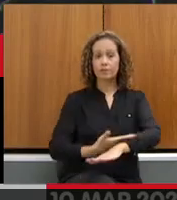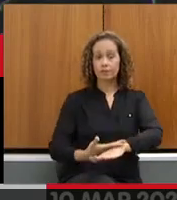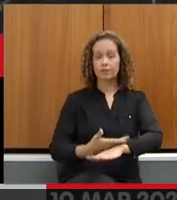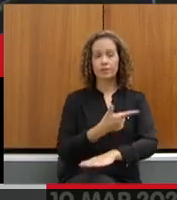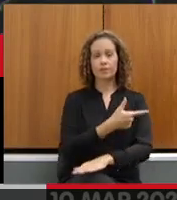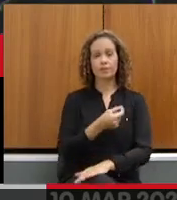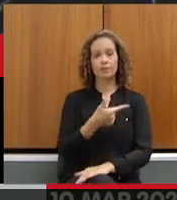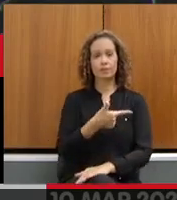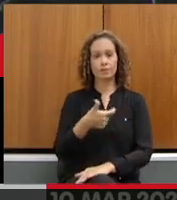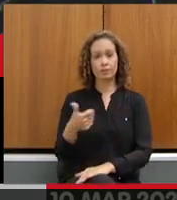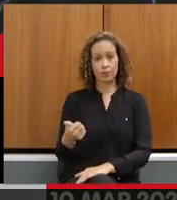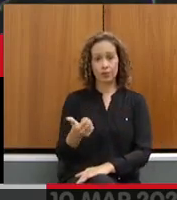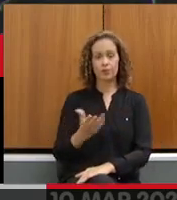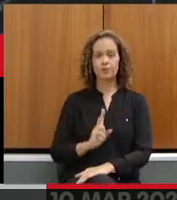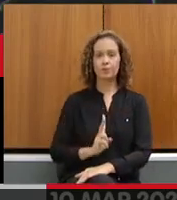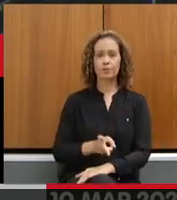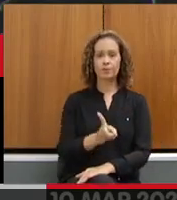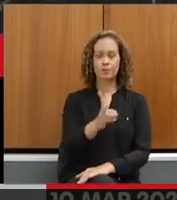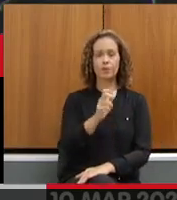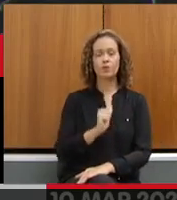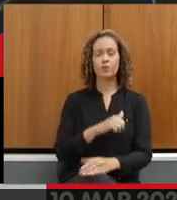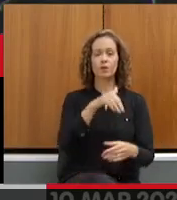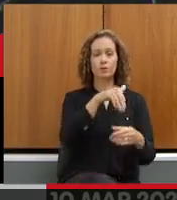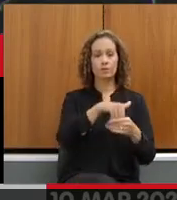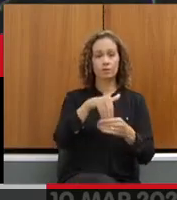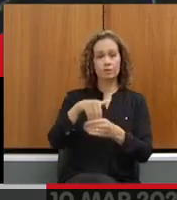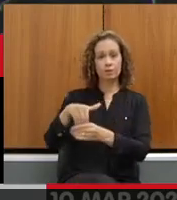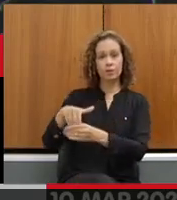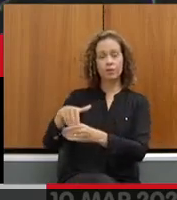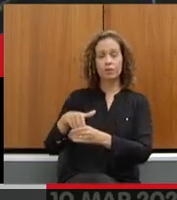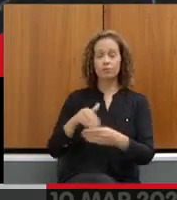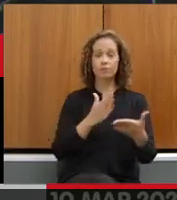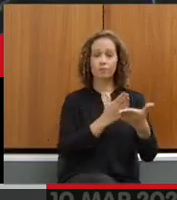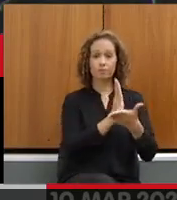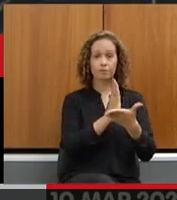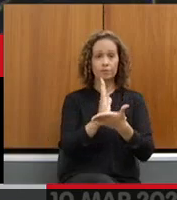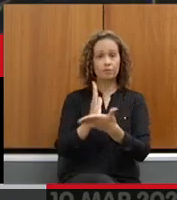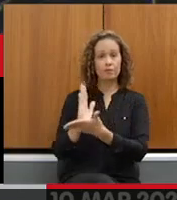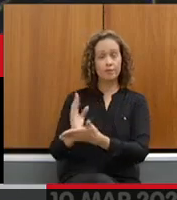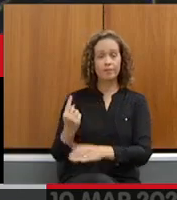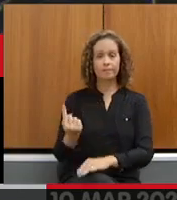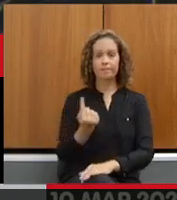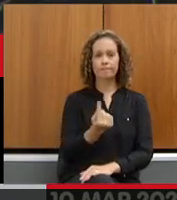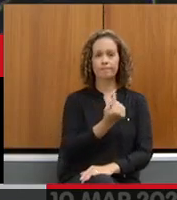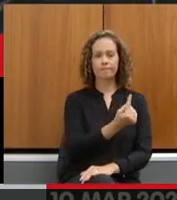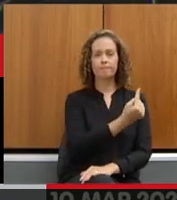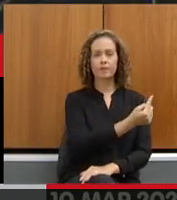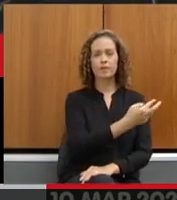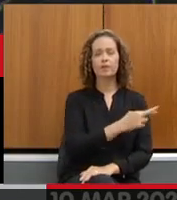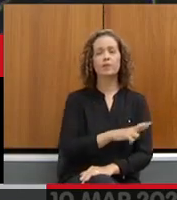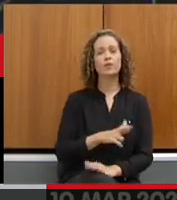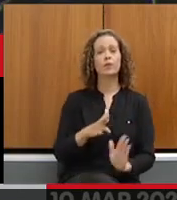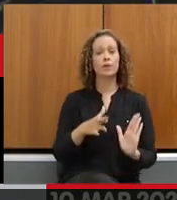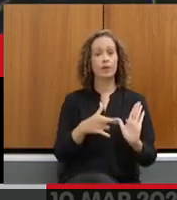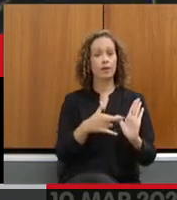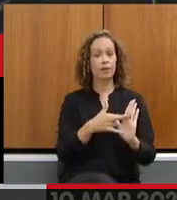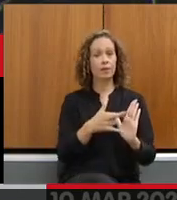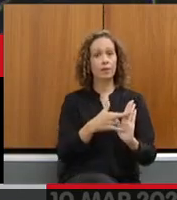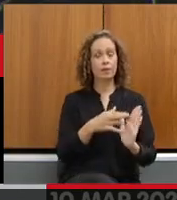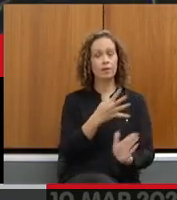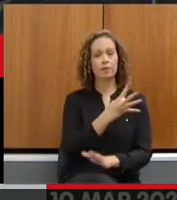a seguir São submetidos à votação nominal e aprovados cada um por sua vez os requerimentos números